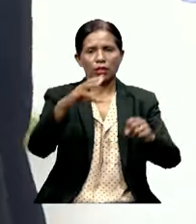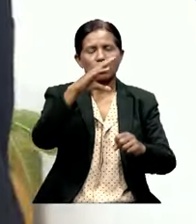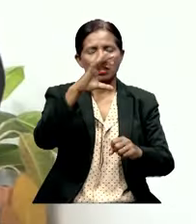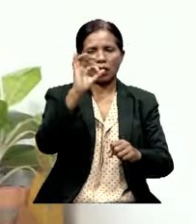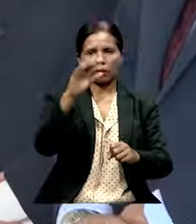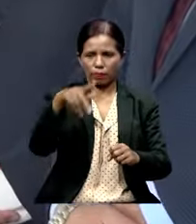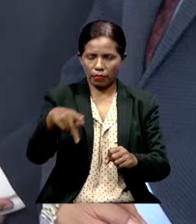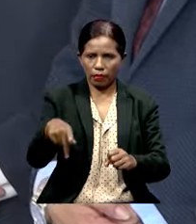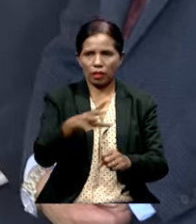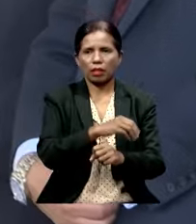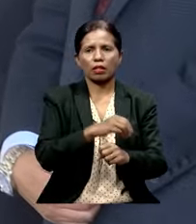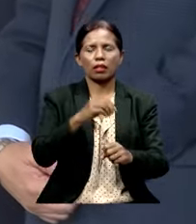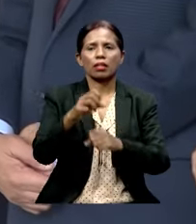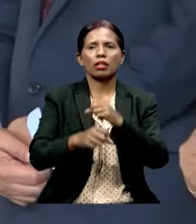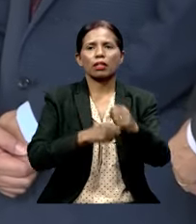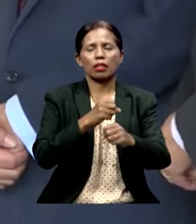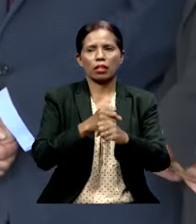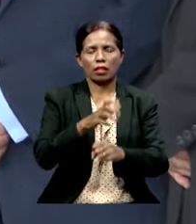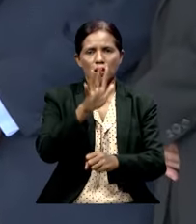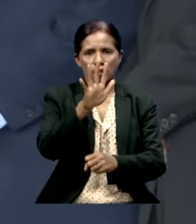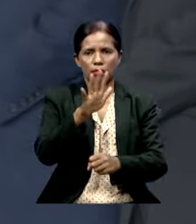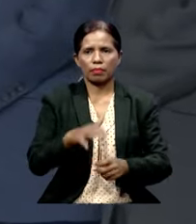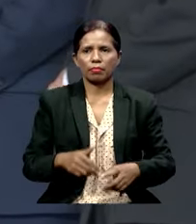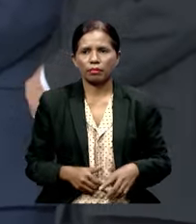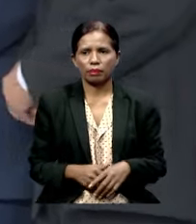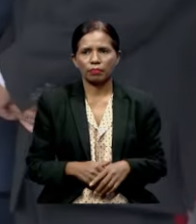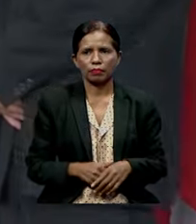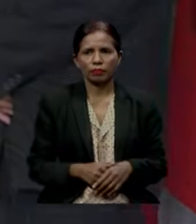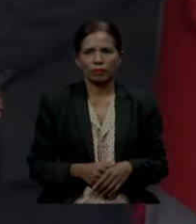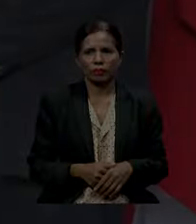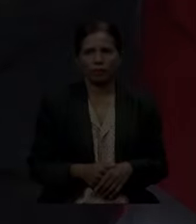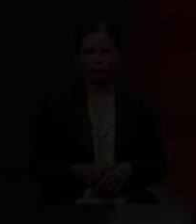pública, para período Tina Lima. Mateus Romário, bem-vindo a Simenes, Gemen.